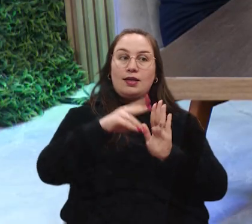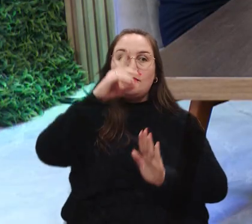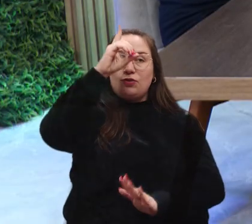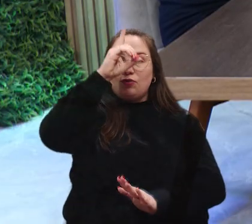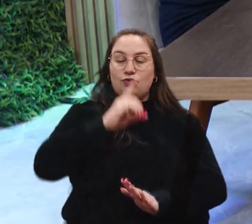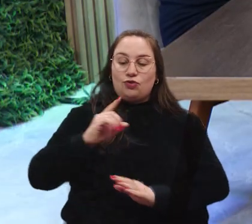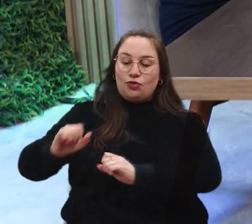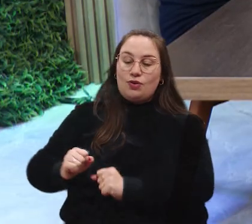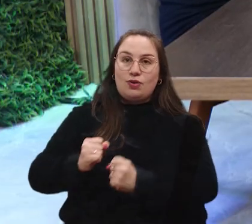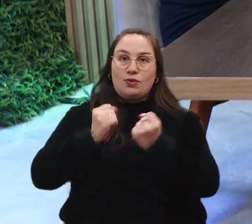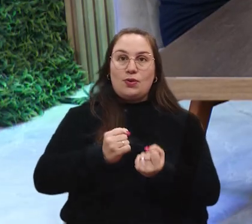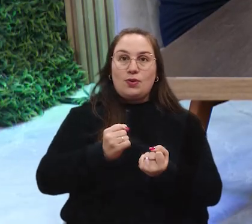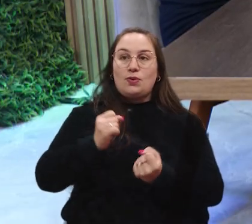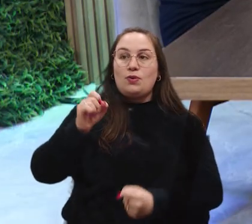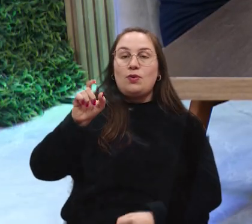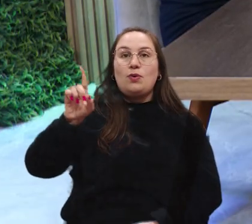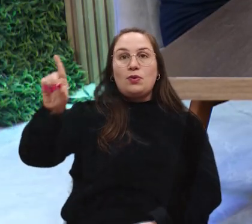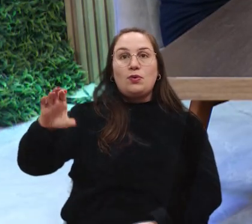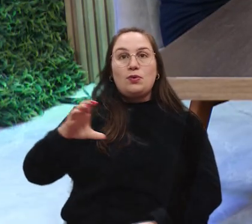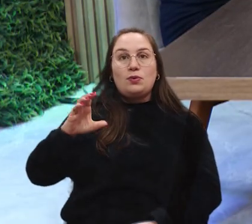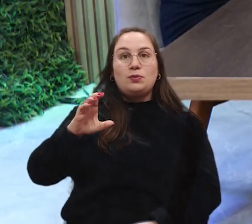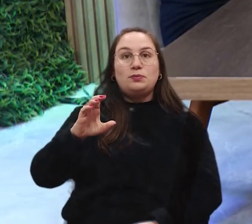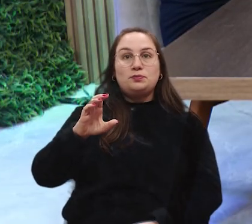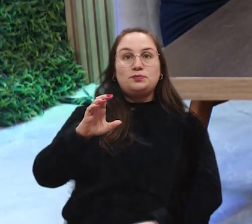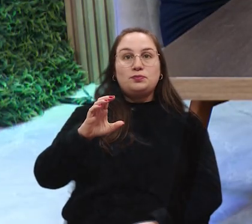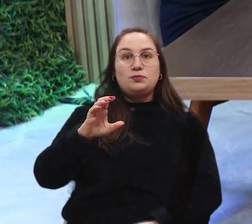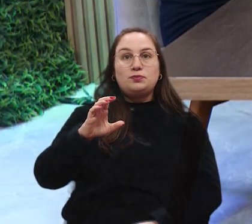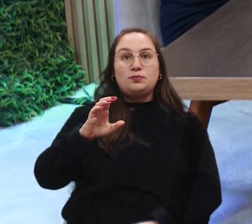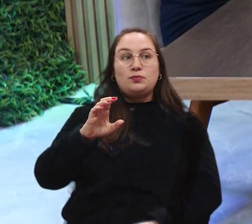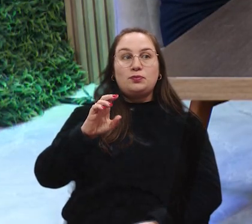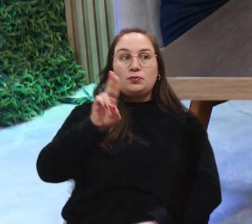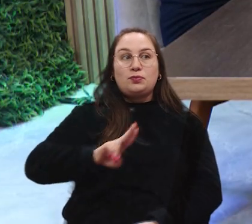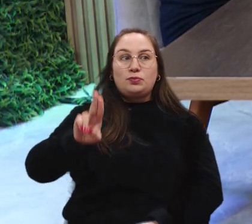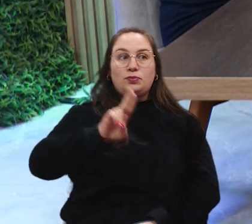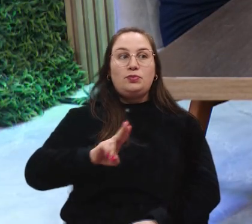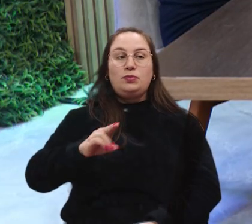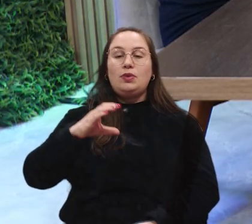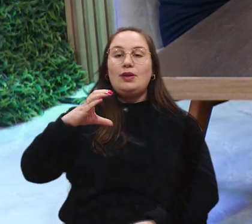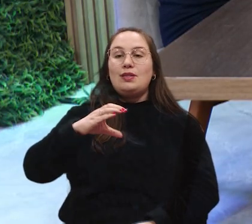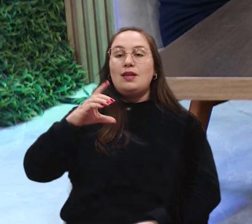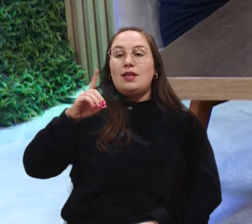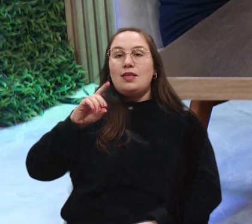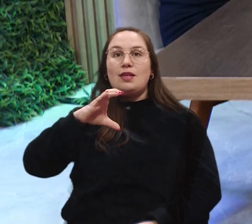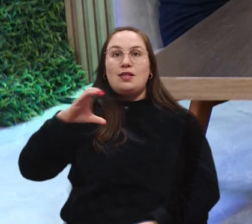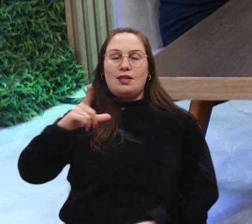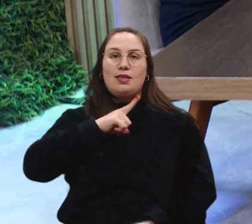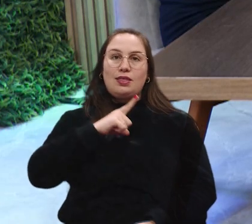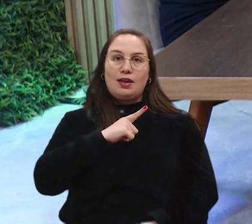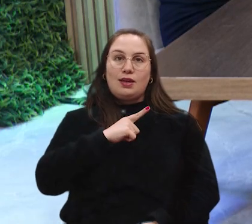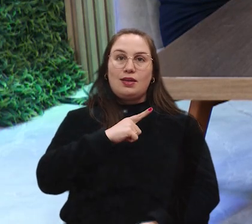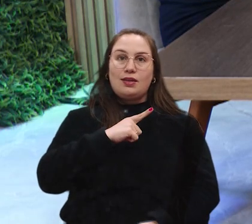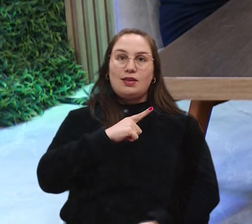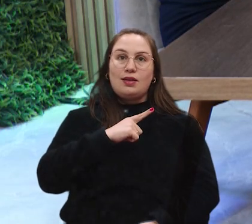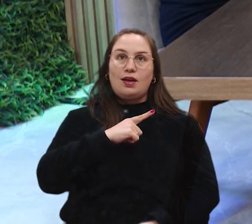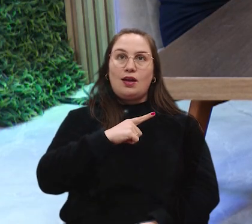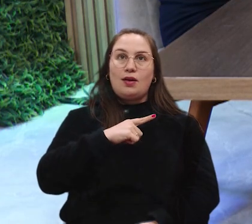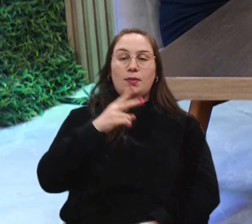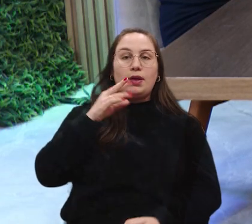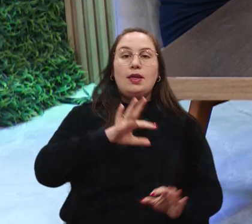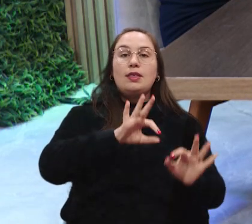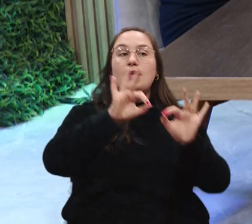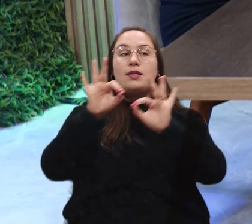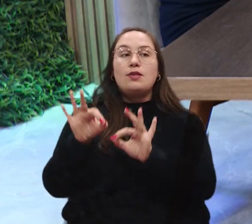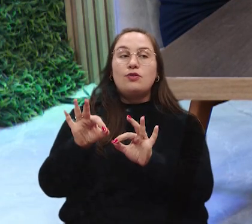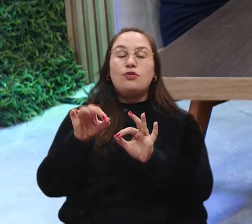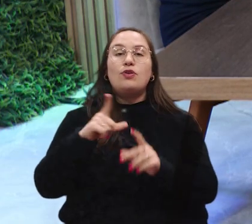situações de saúde... Até vou pedir para o Rafa colocar, a gente tem o Código de Defesa aí, né, Rafa? Acho que a gente tem a lei... para quem está nos assistindo. E